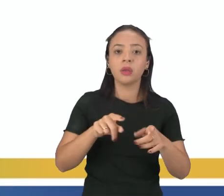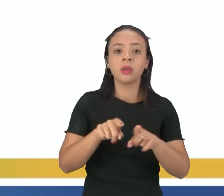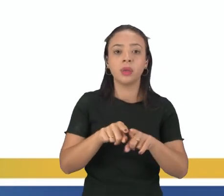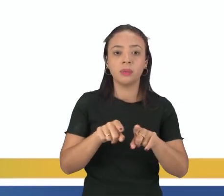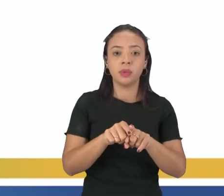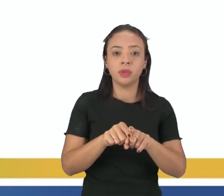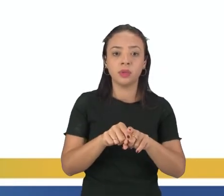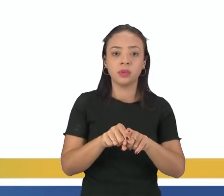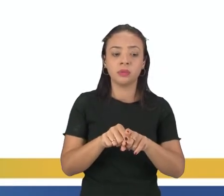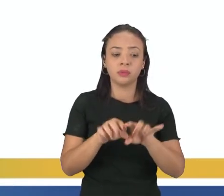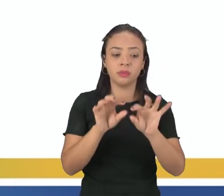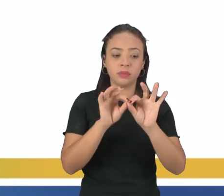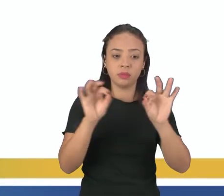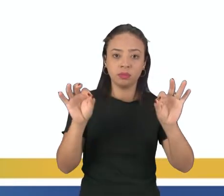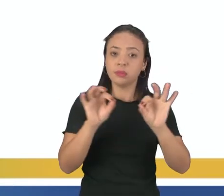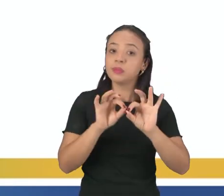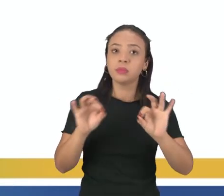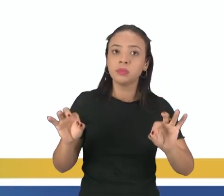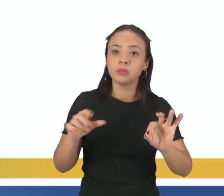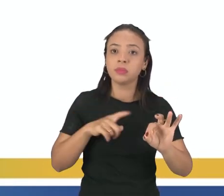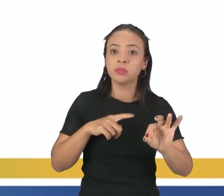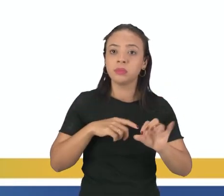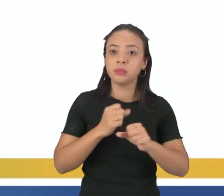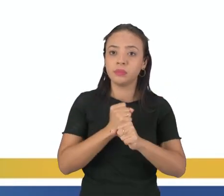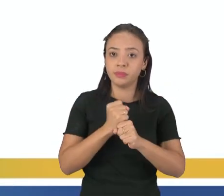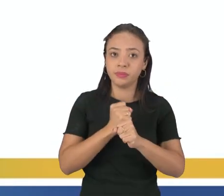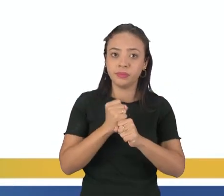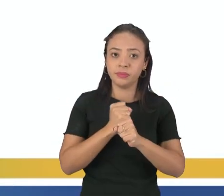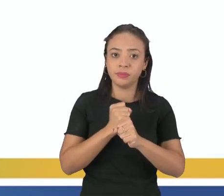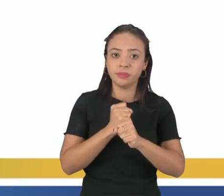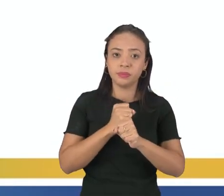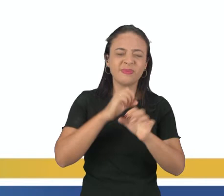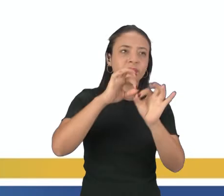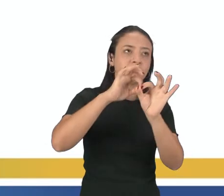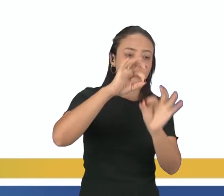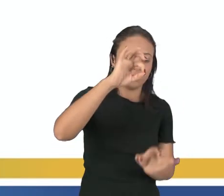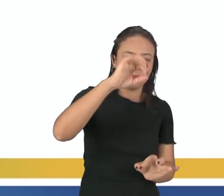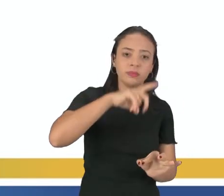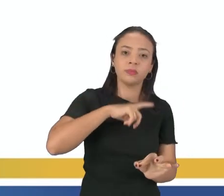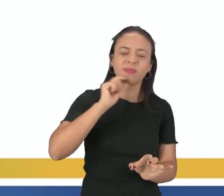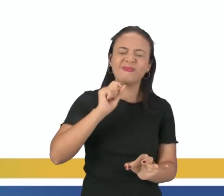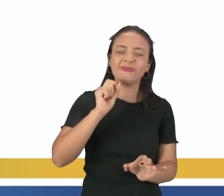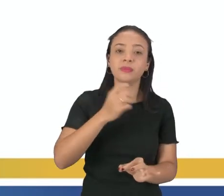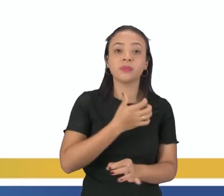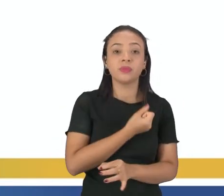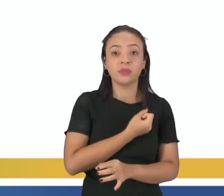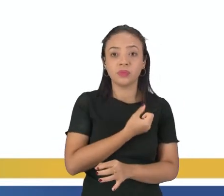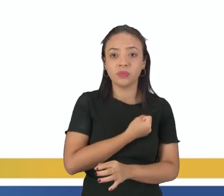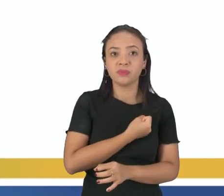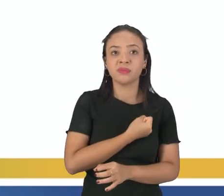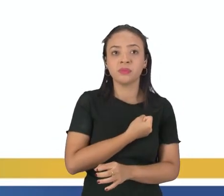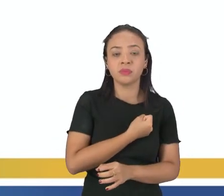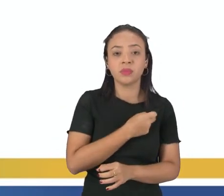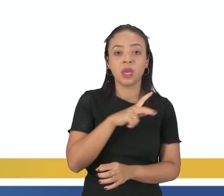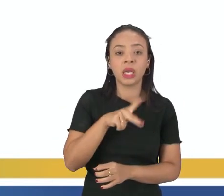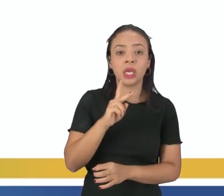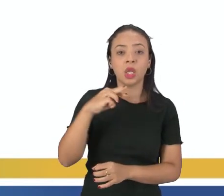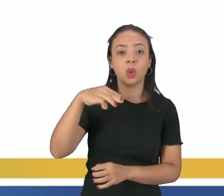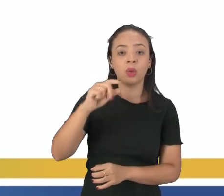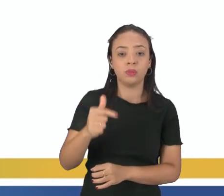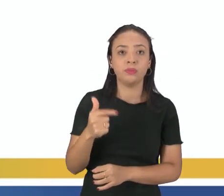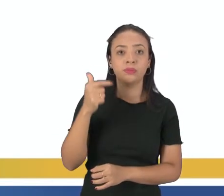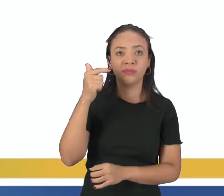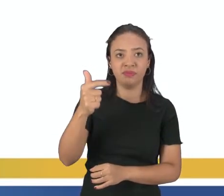horizontal está o ano e na vertical está a numeração, né, em quilômetros